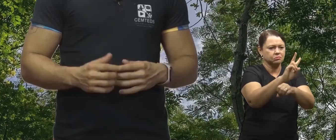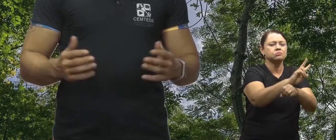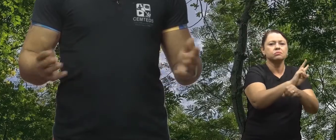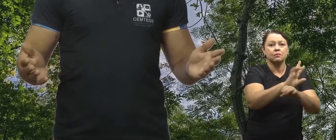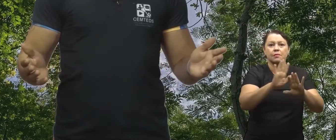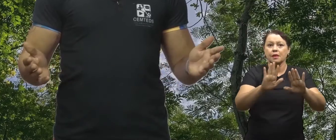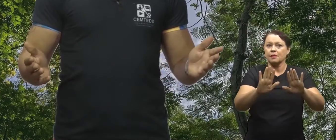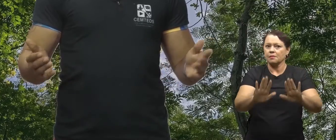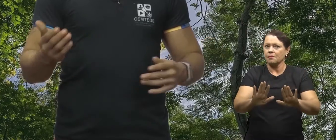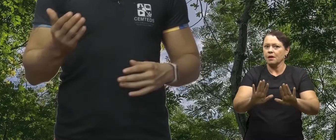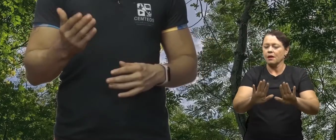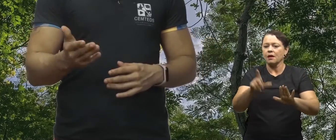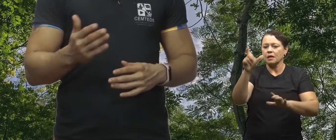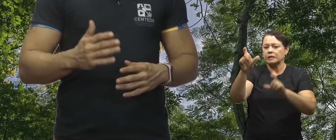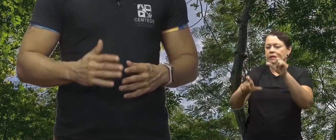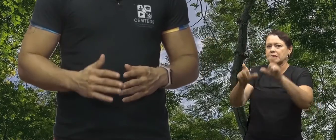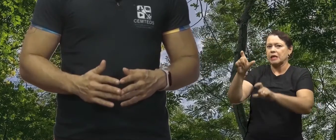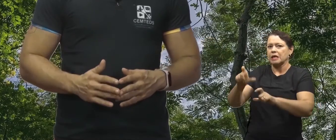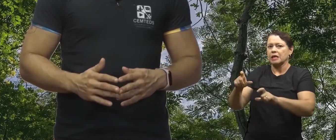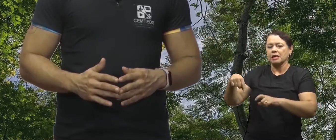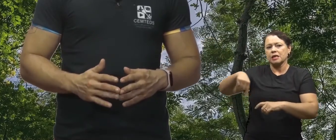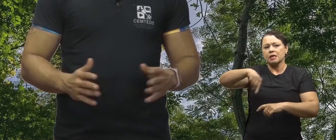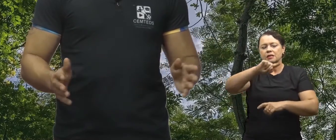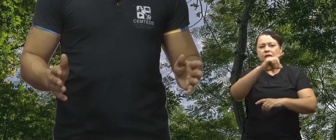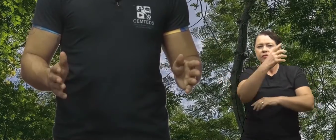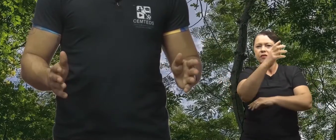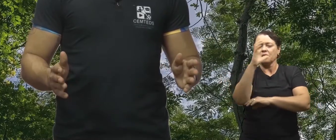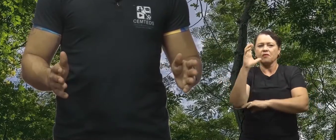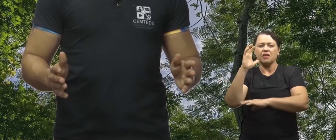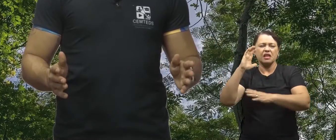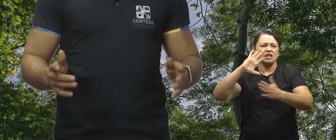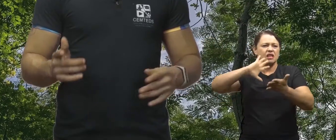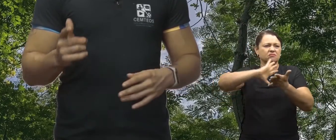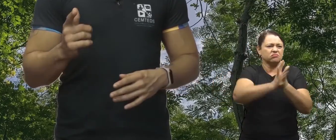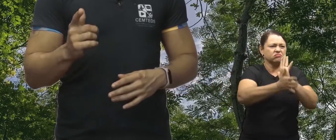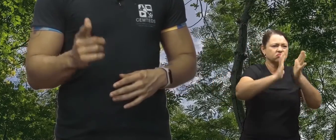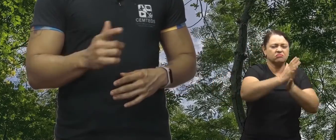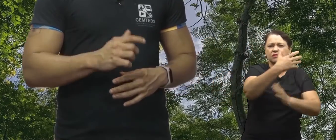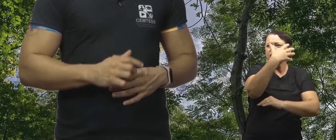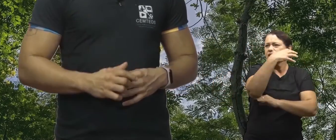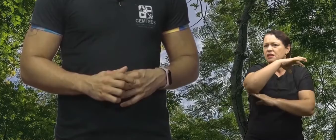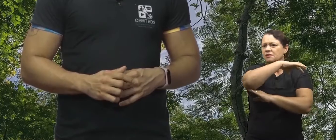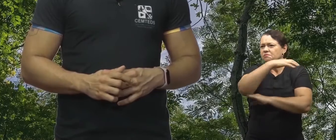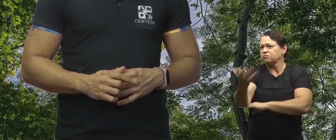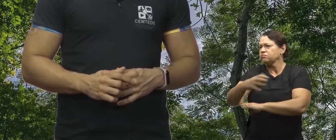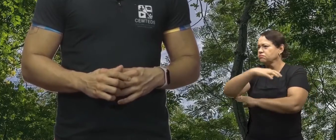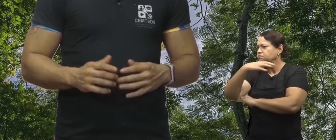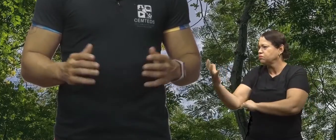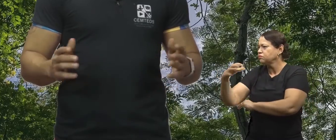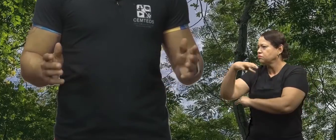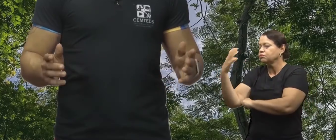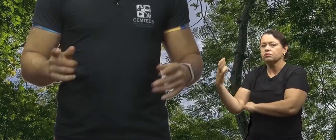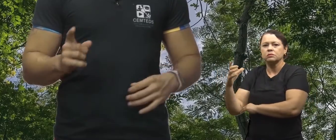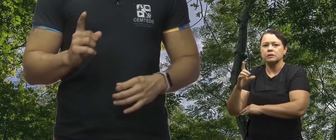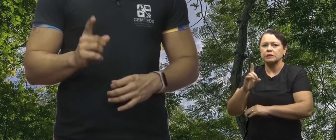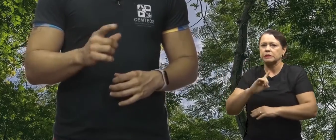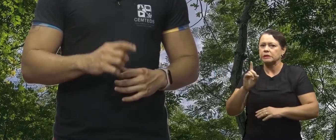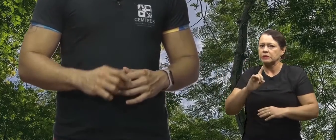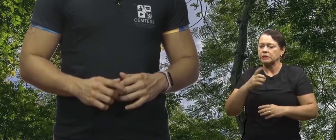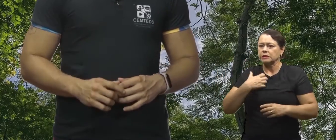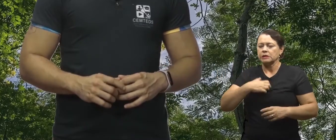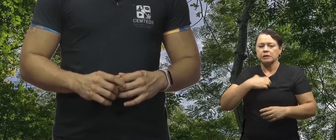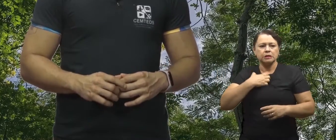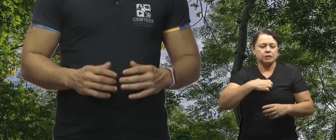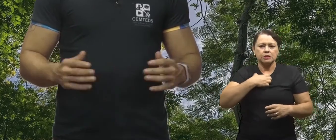protegia. Mas, com aqueles que derrubam a mata sem necessidade, os que caçam sem limites, Curupira virava